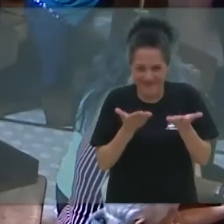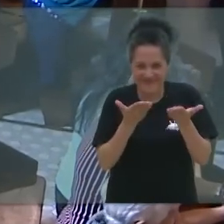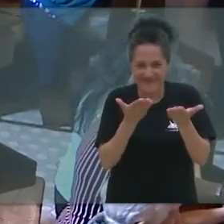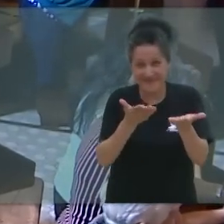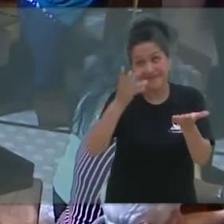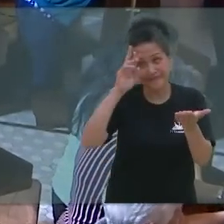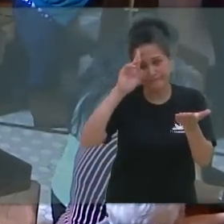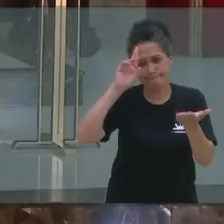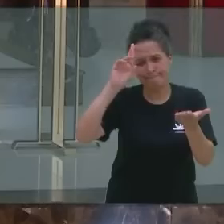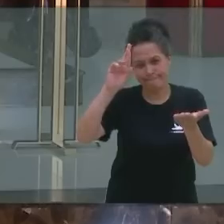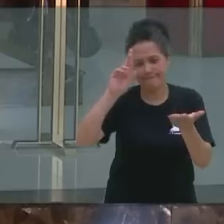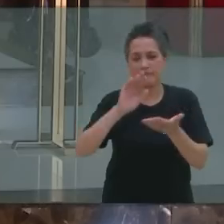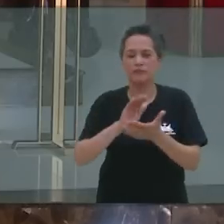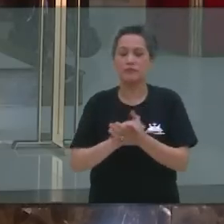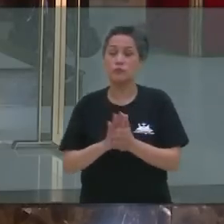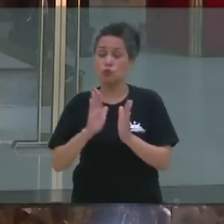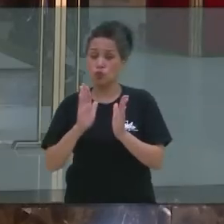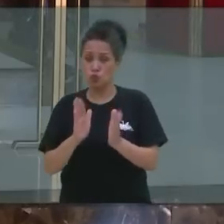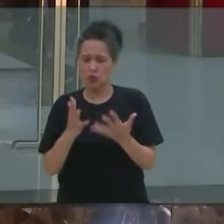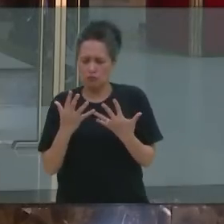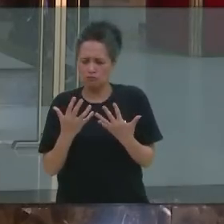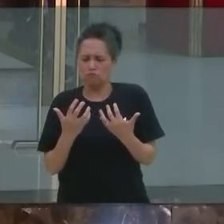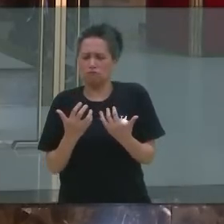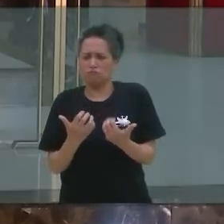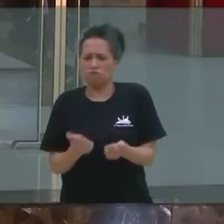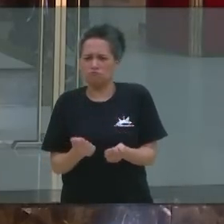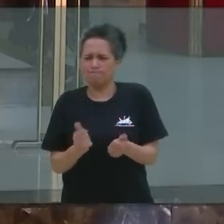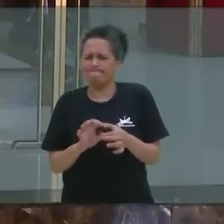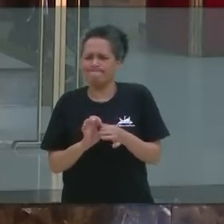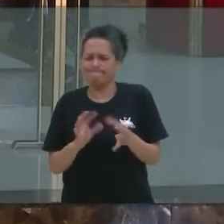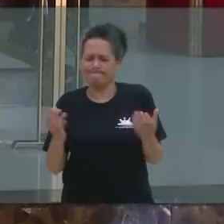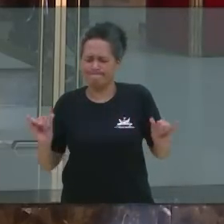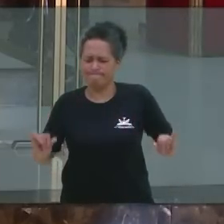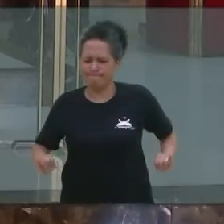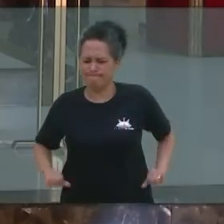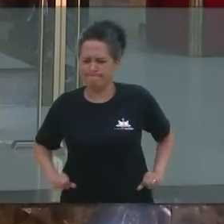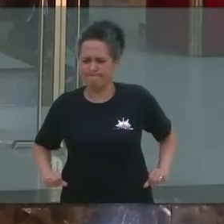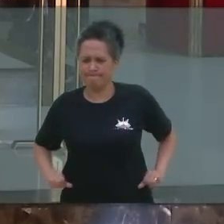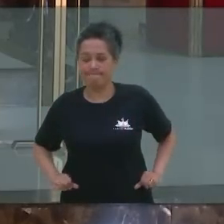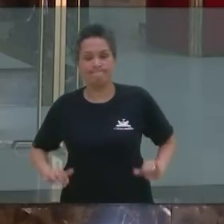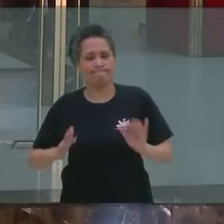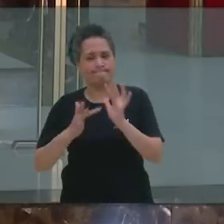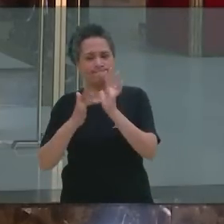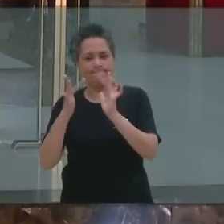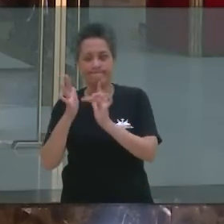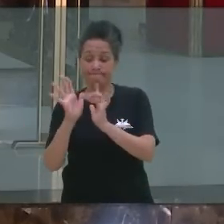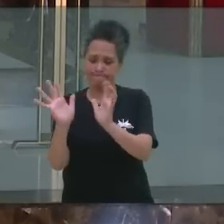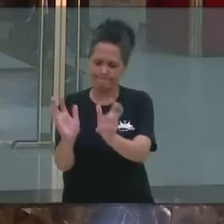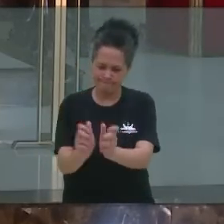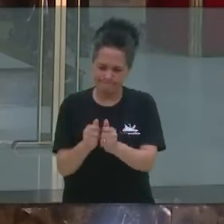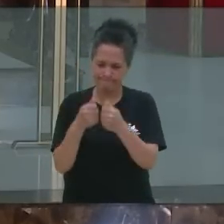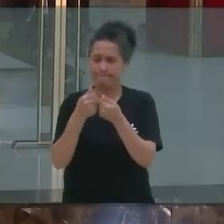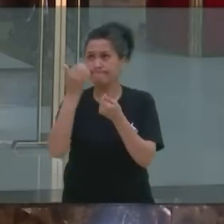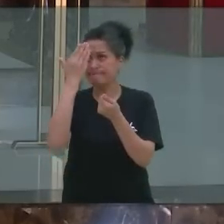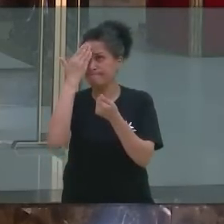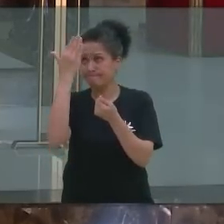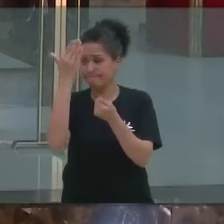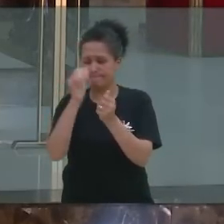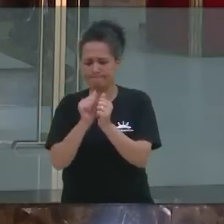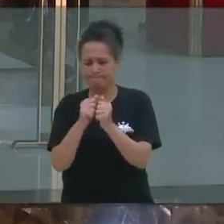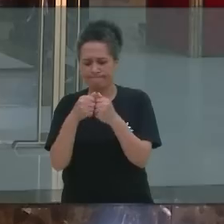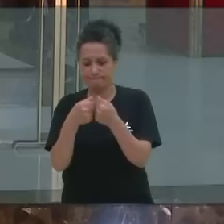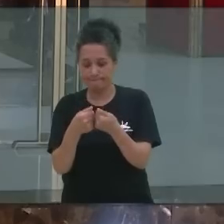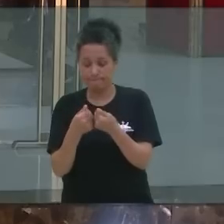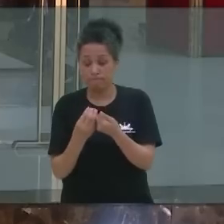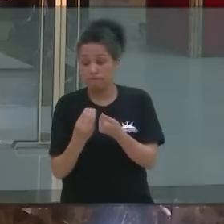ó Senhor. Estando para ser entregue, abraçando livremente a paixão, Ele tomou o pão, deu graças, o partiu